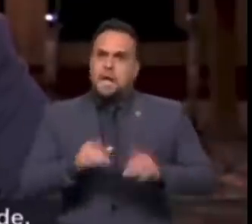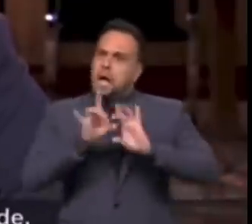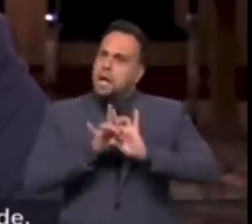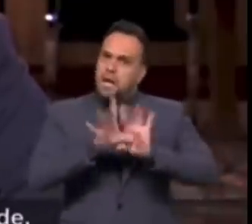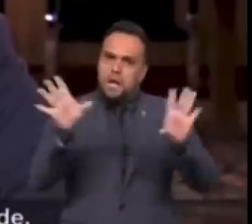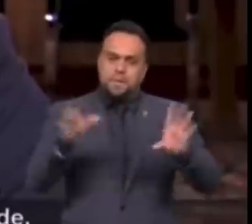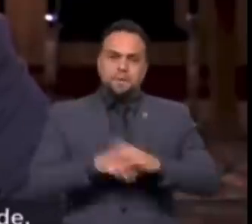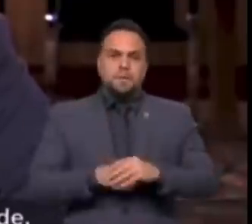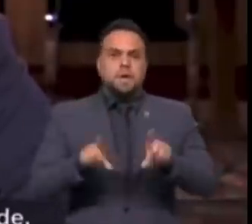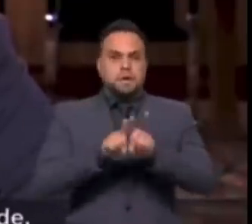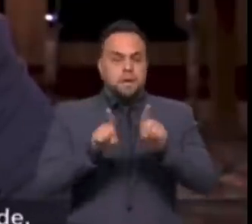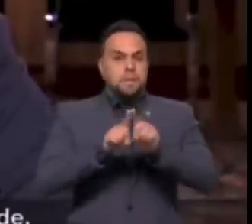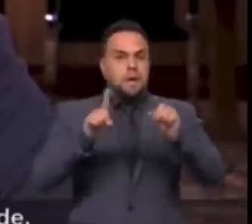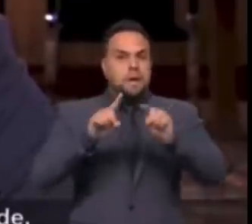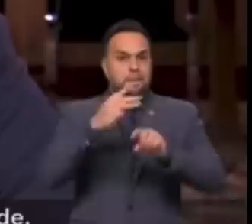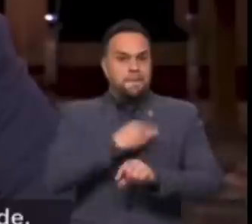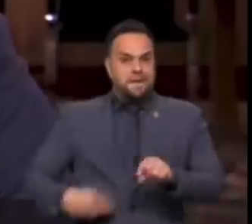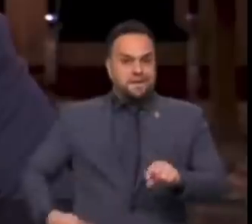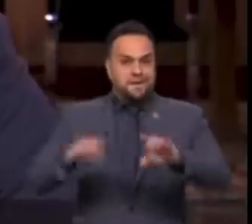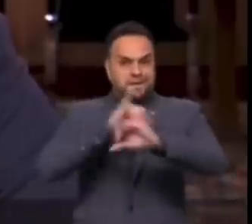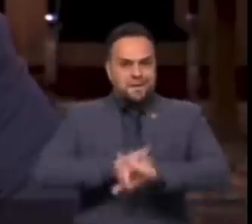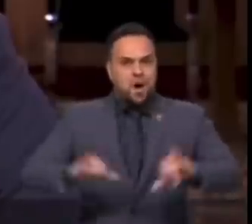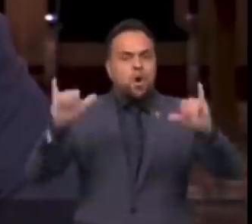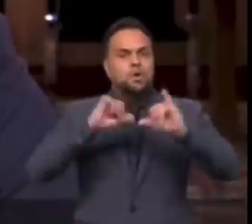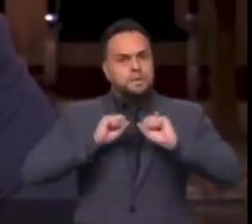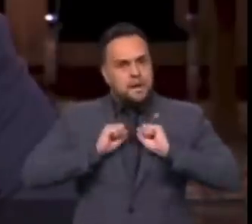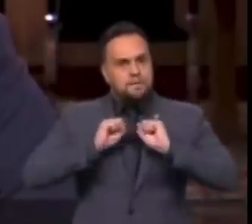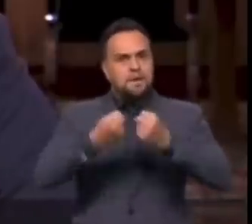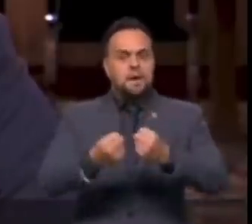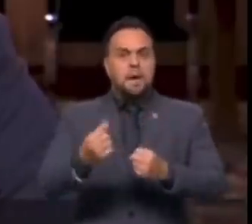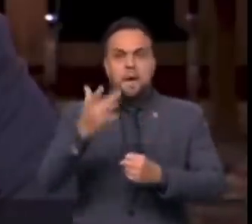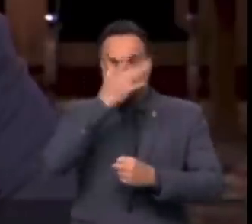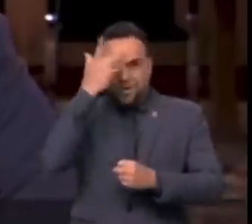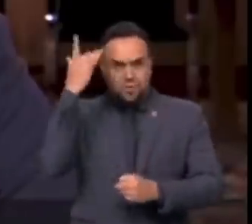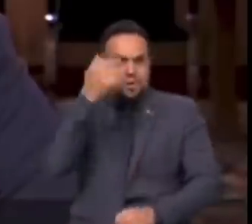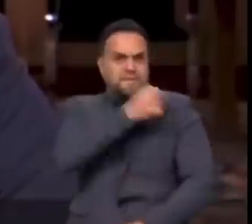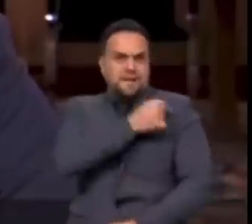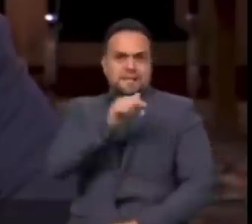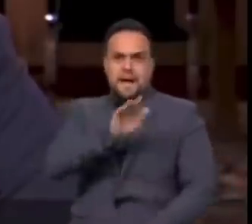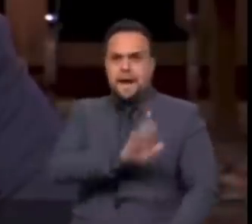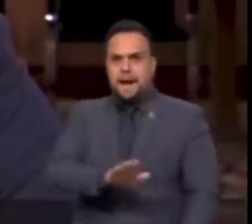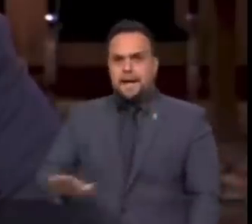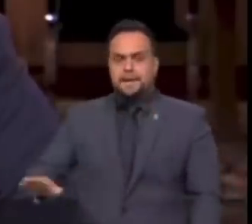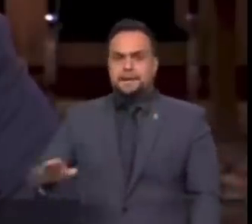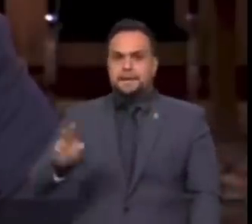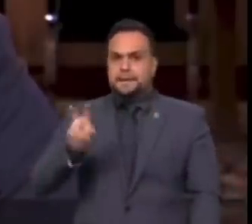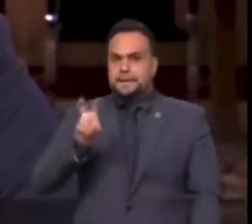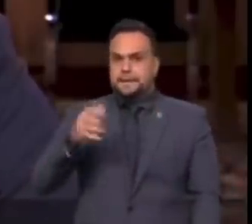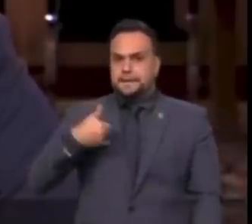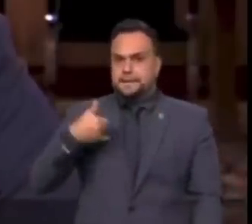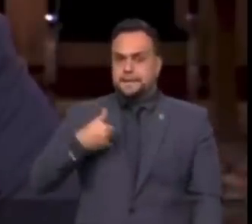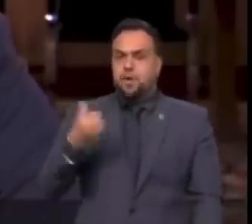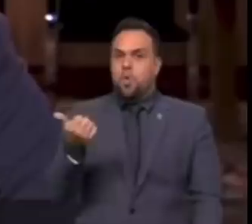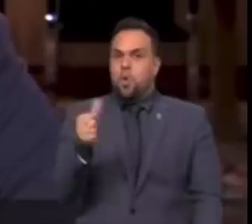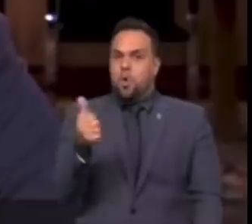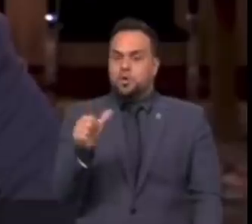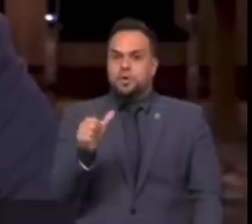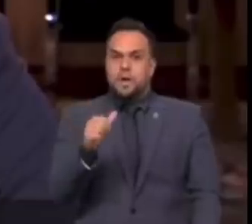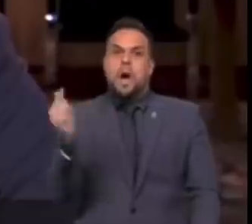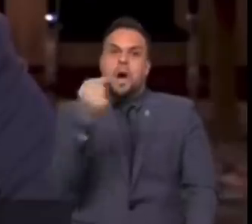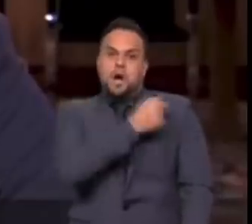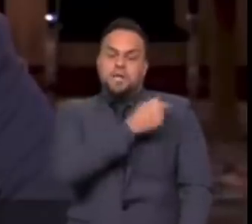também como anunciada pelo ministro da saúde defendemos que as vacinas para as crianças eles sempre Olá